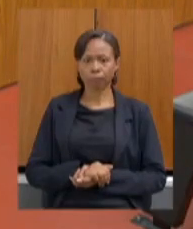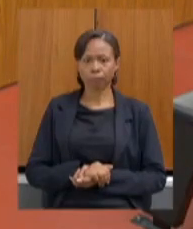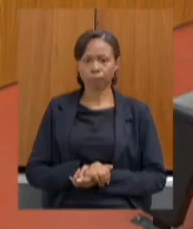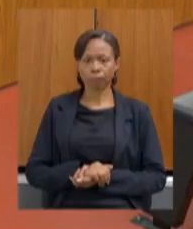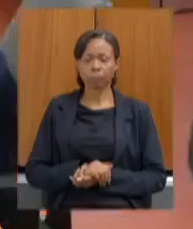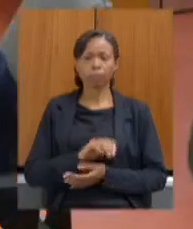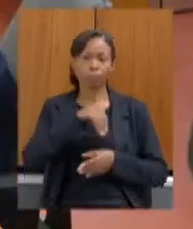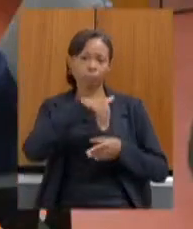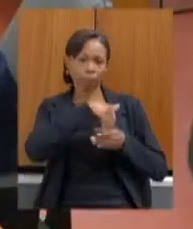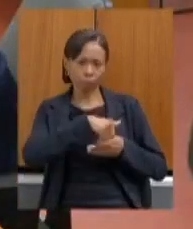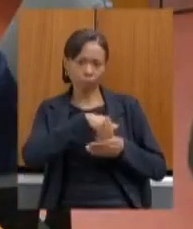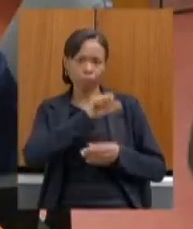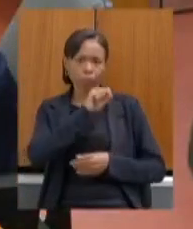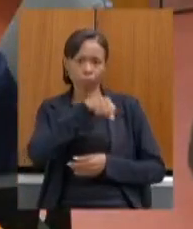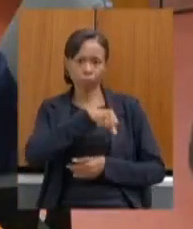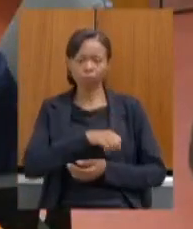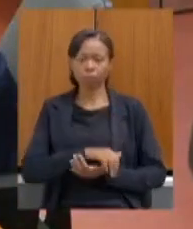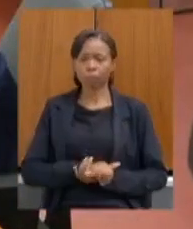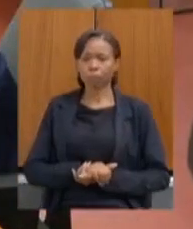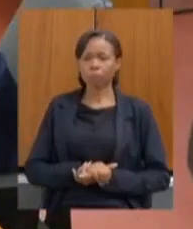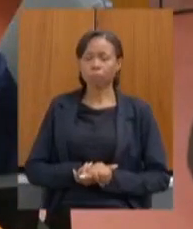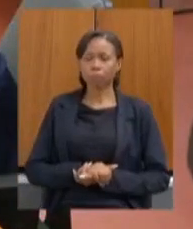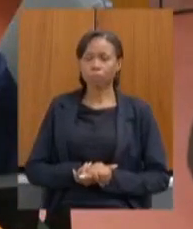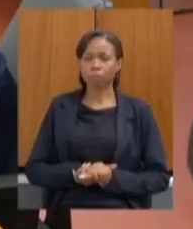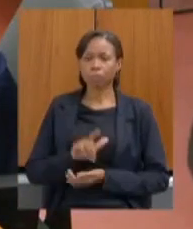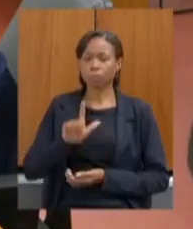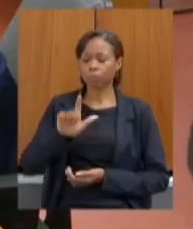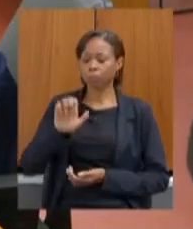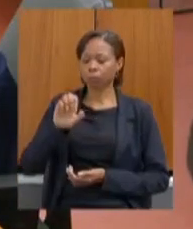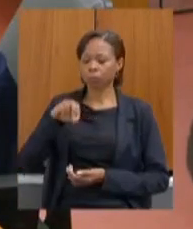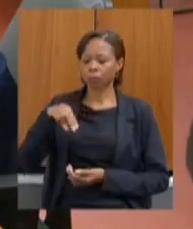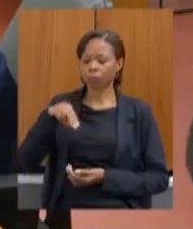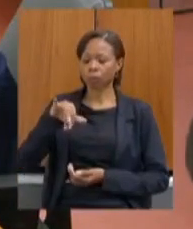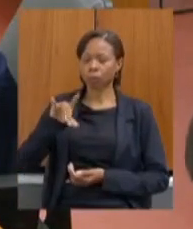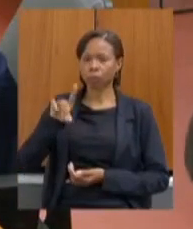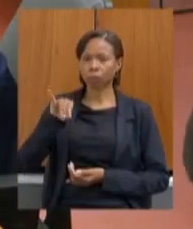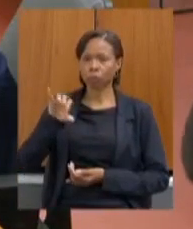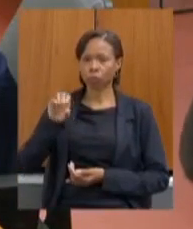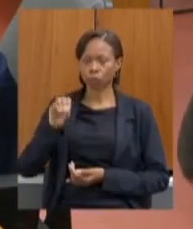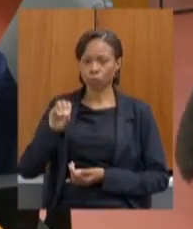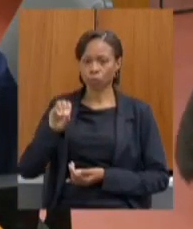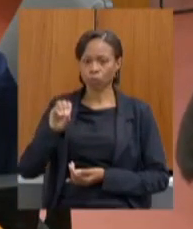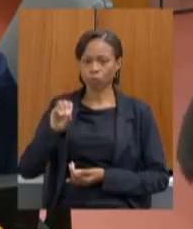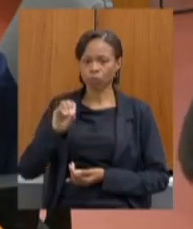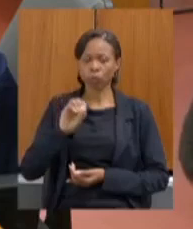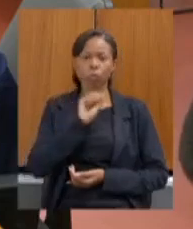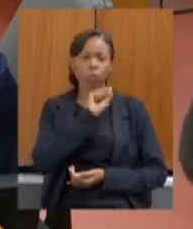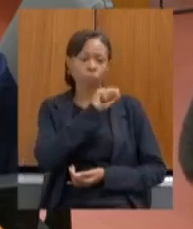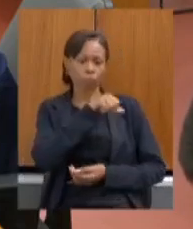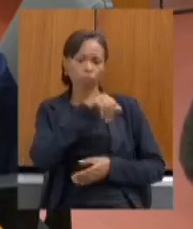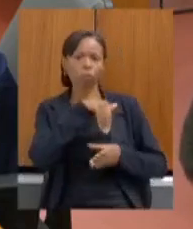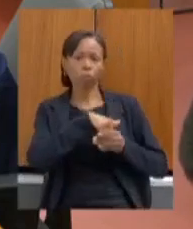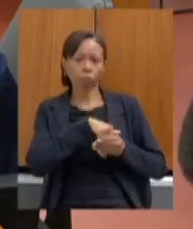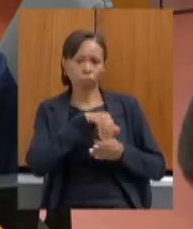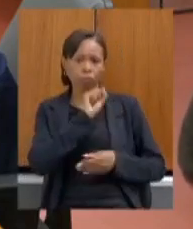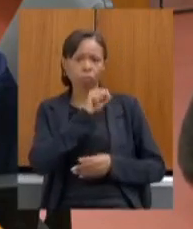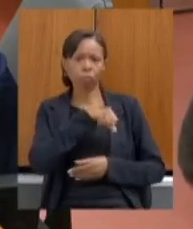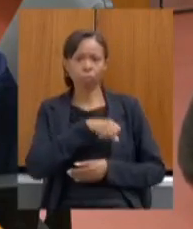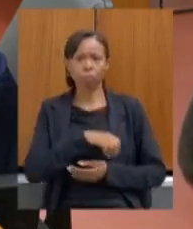Voto sim, presidente. Como voto o deputado Leonidio Bolsas. Voto sim, presidente.